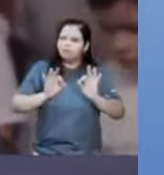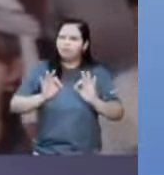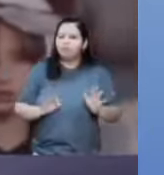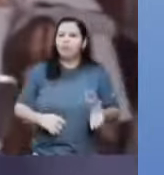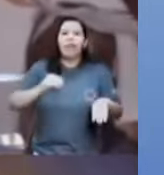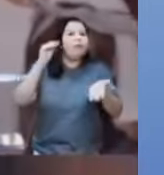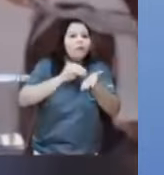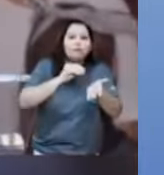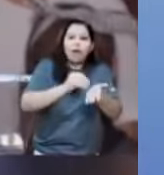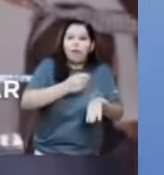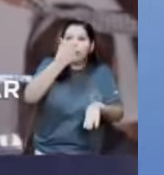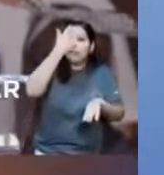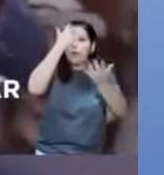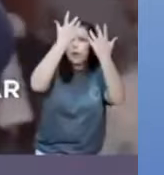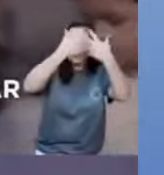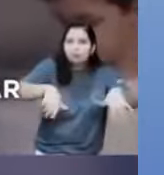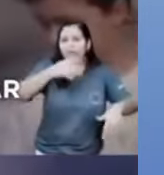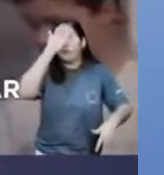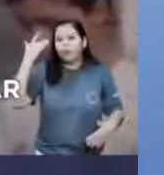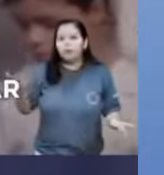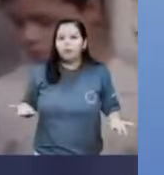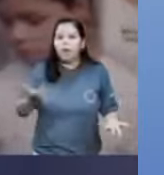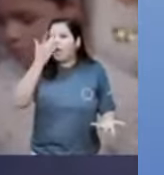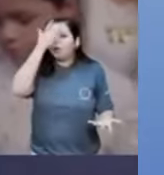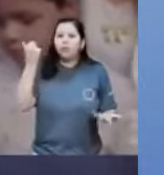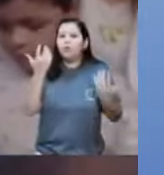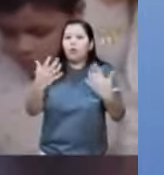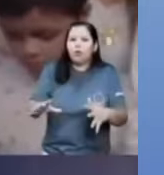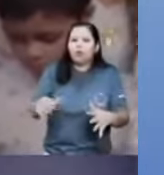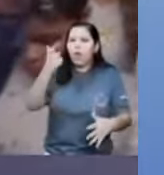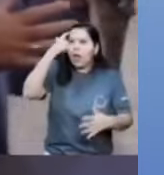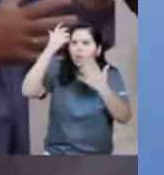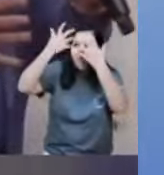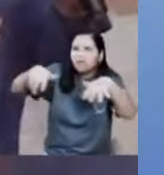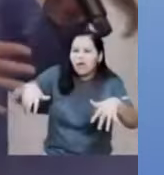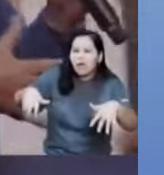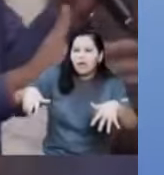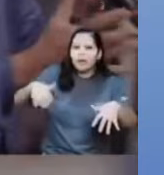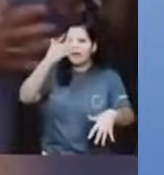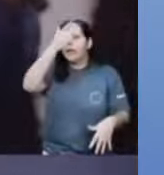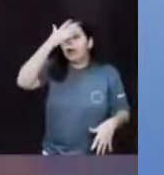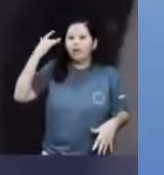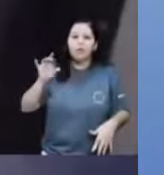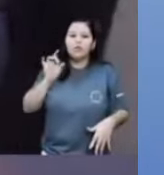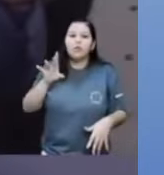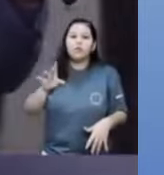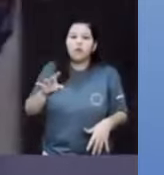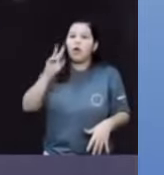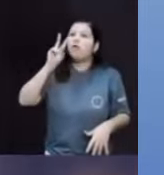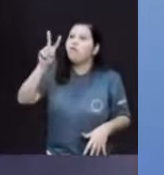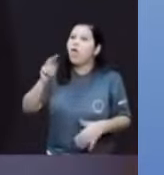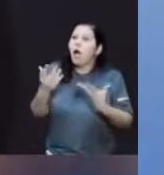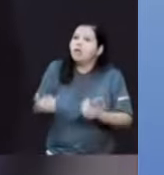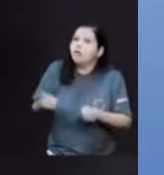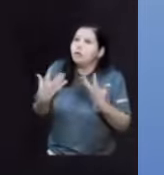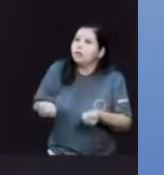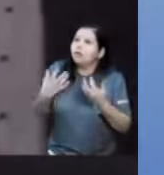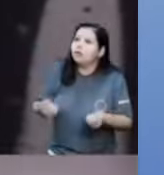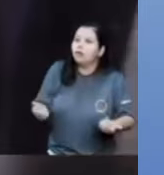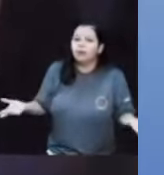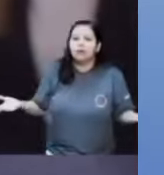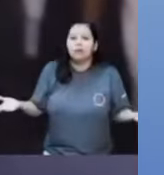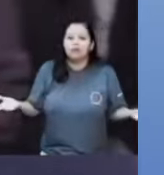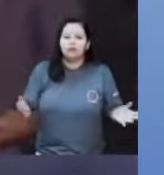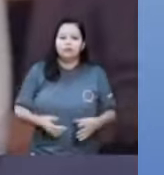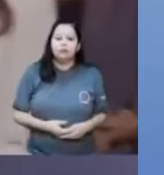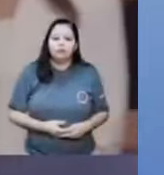raciocínio das pessoas hoje as pessoas não querem parar para pensar elas são induzidas igual Cordeirinho bobo medico não